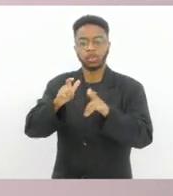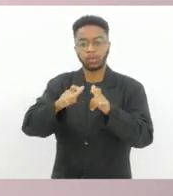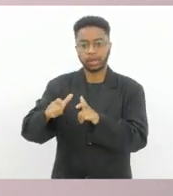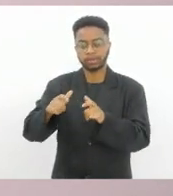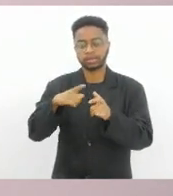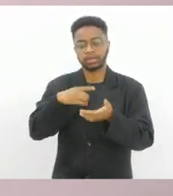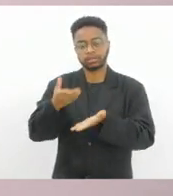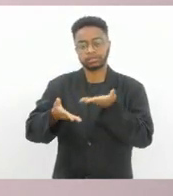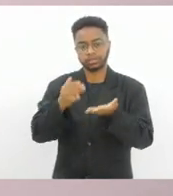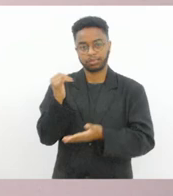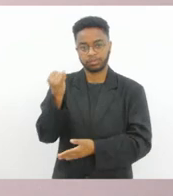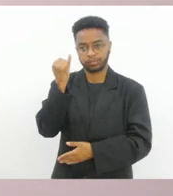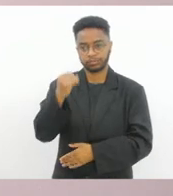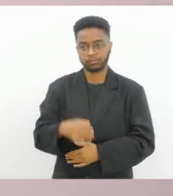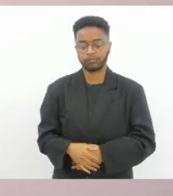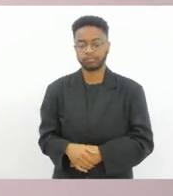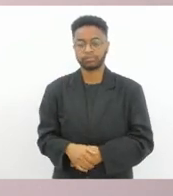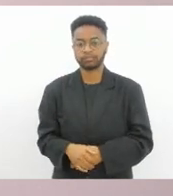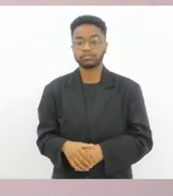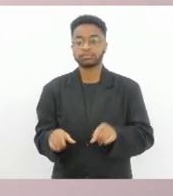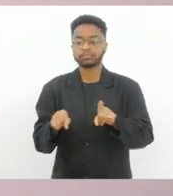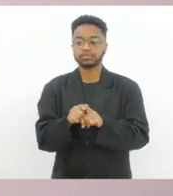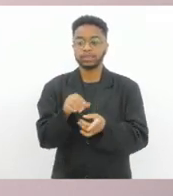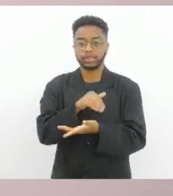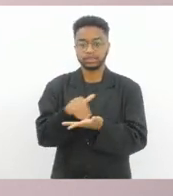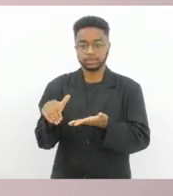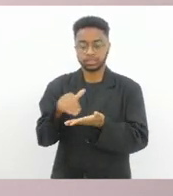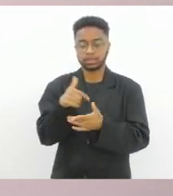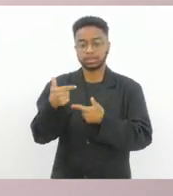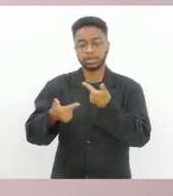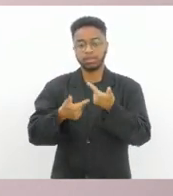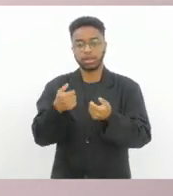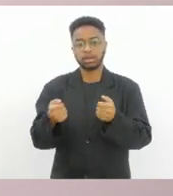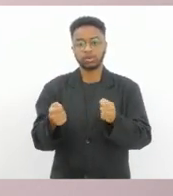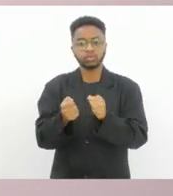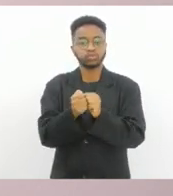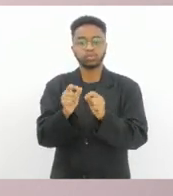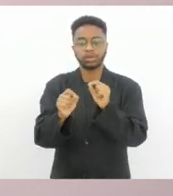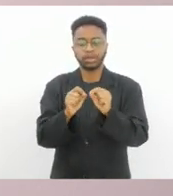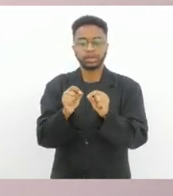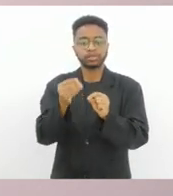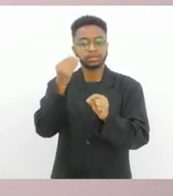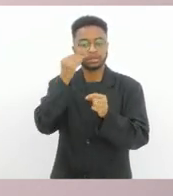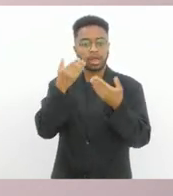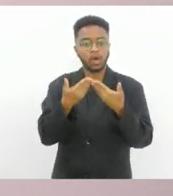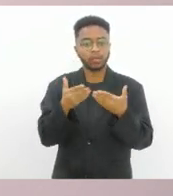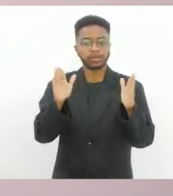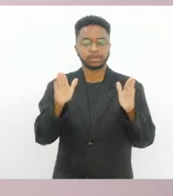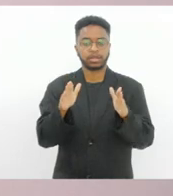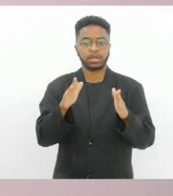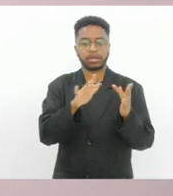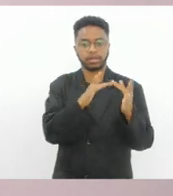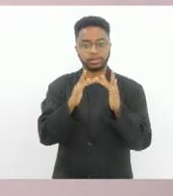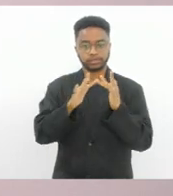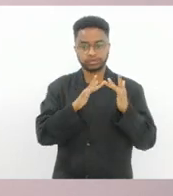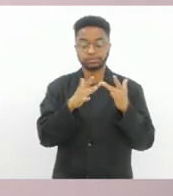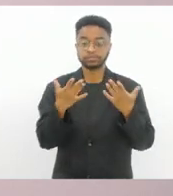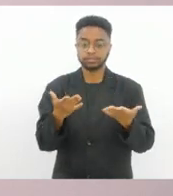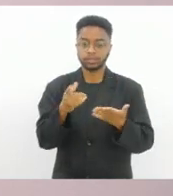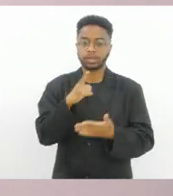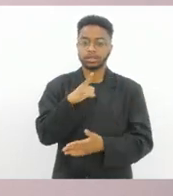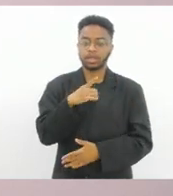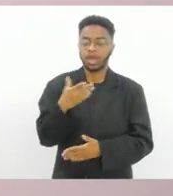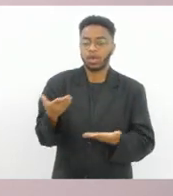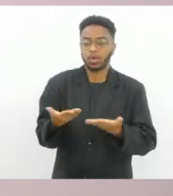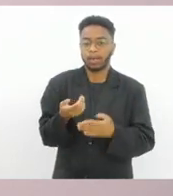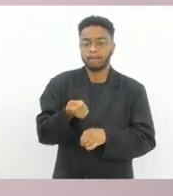fundamental. Do mesmo modo, a secretaria tem trabalhado no investimento da ampliação dessa rede. Então, tivemos